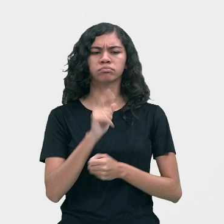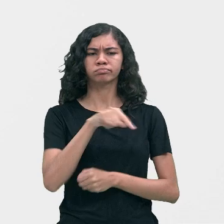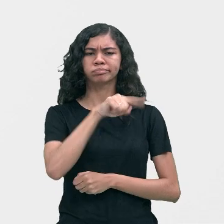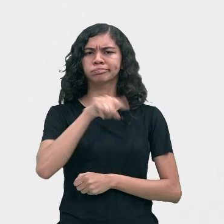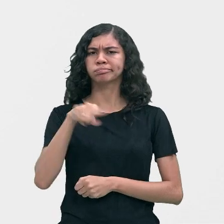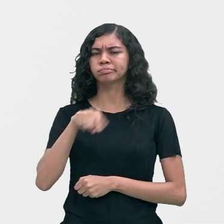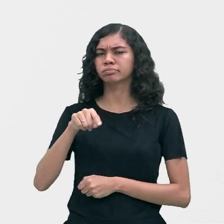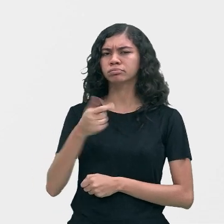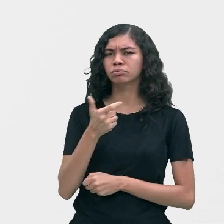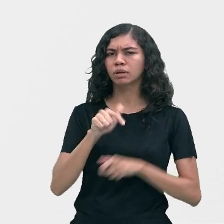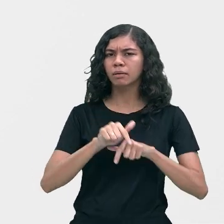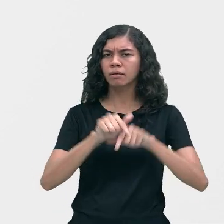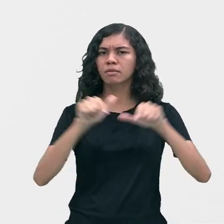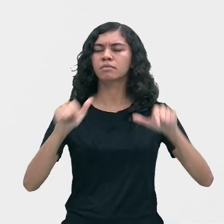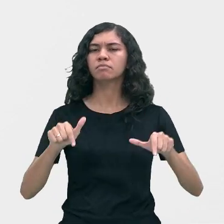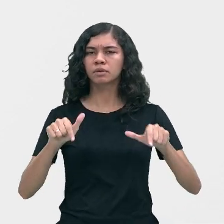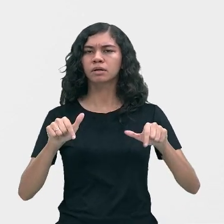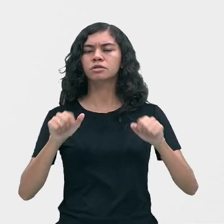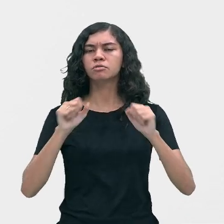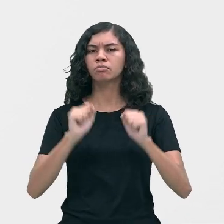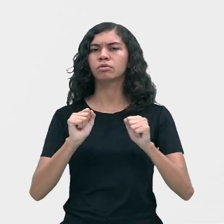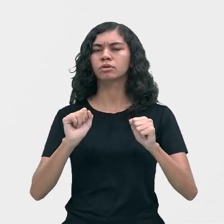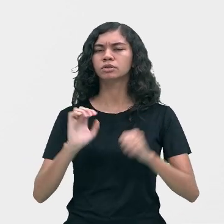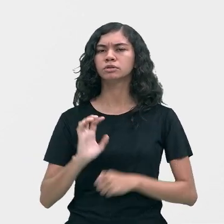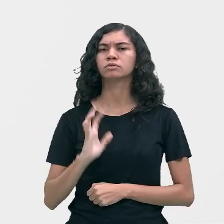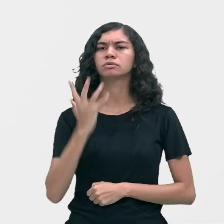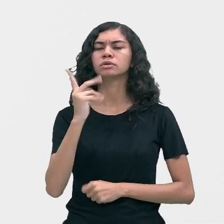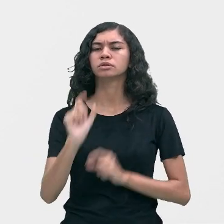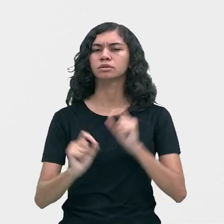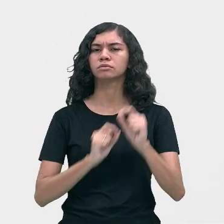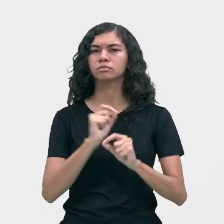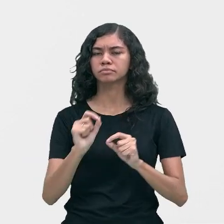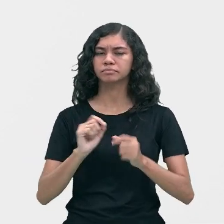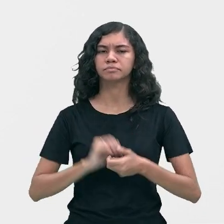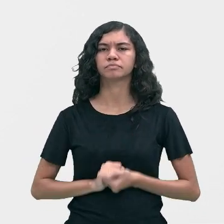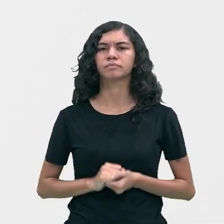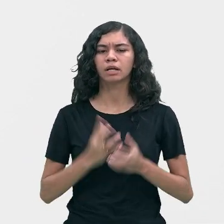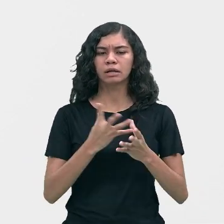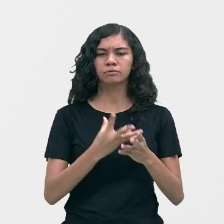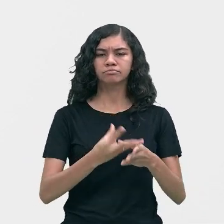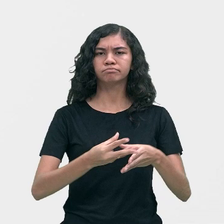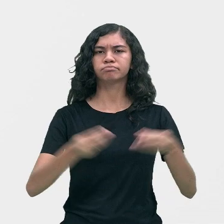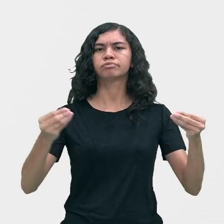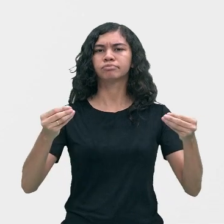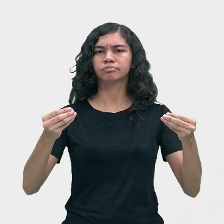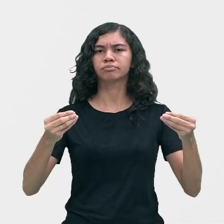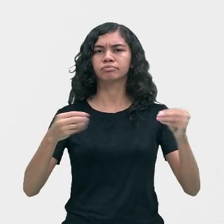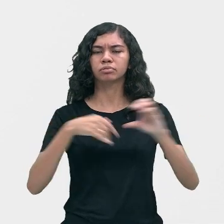acabar extinguindo, né, exterminando toda uma fauna